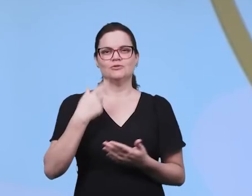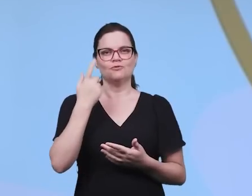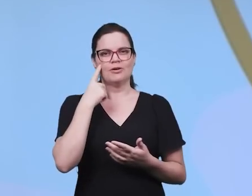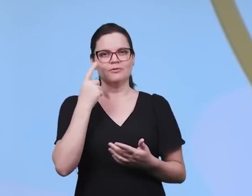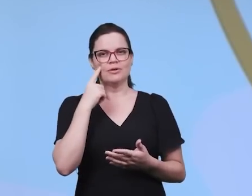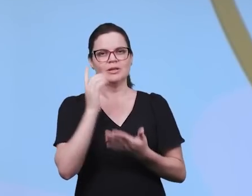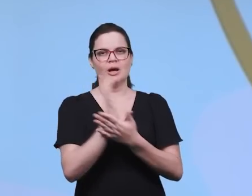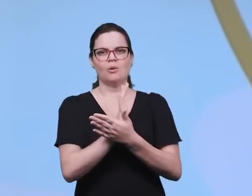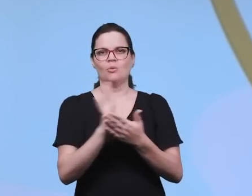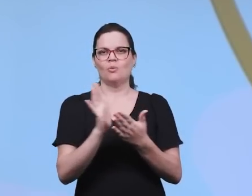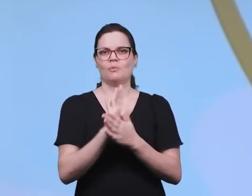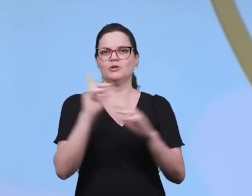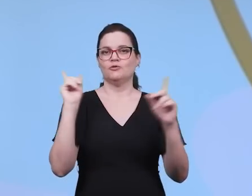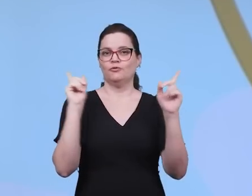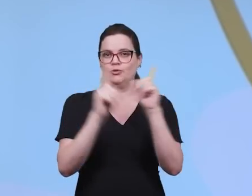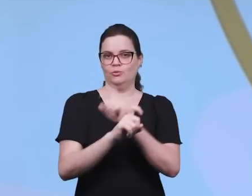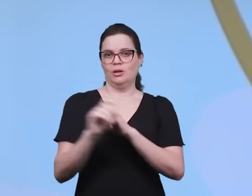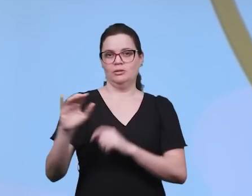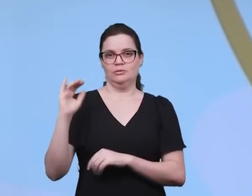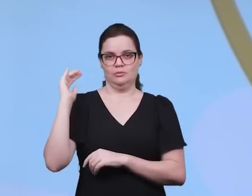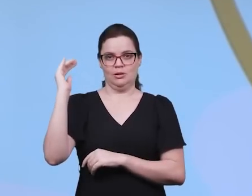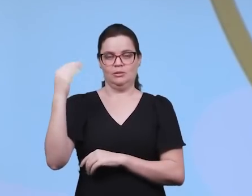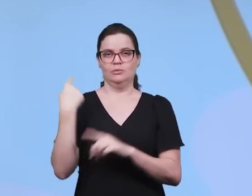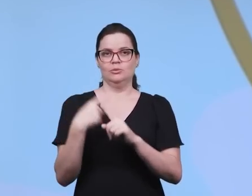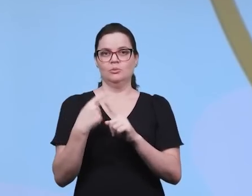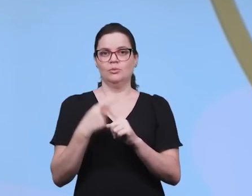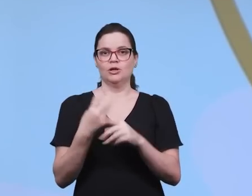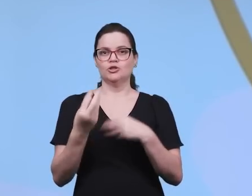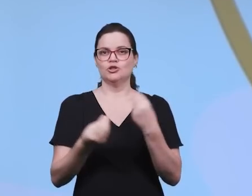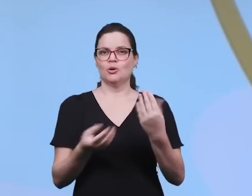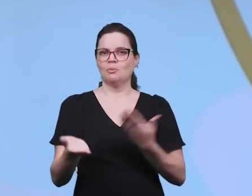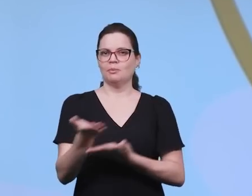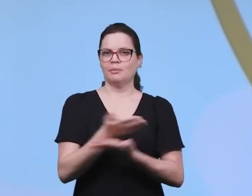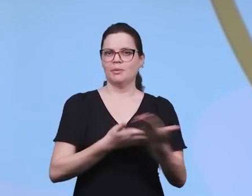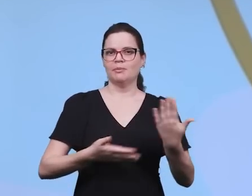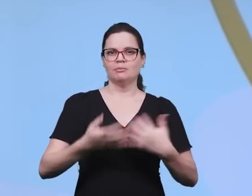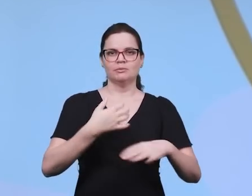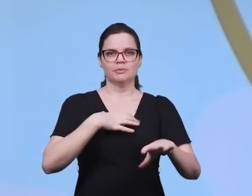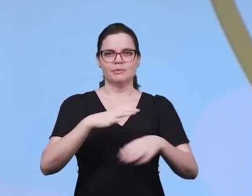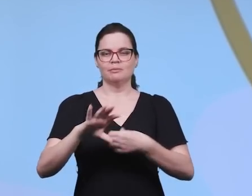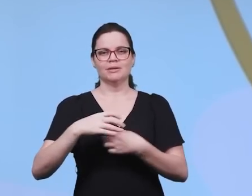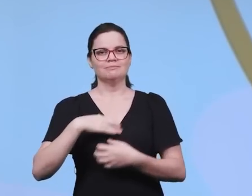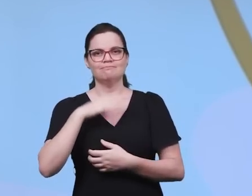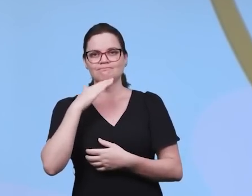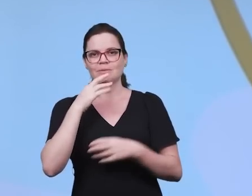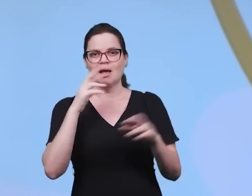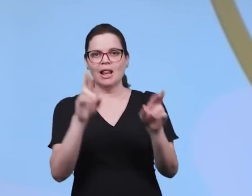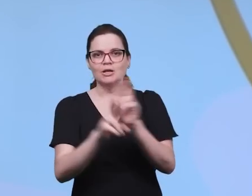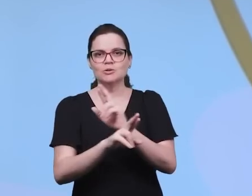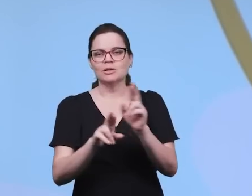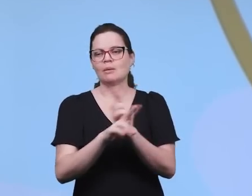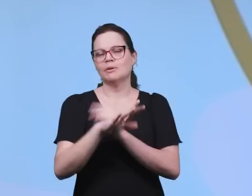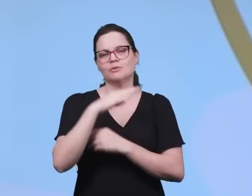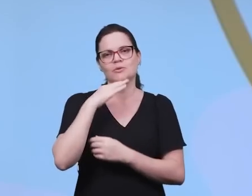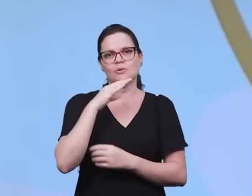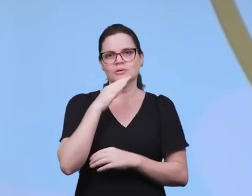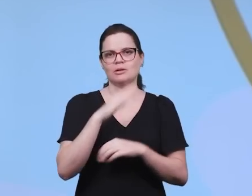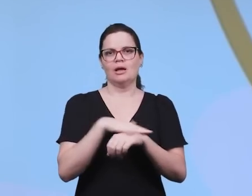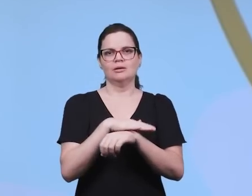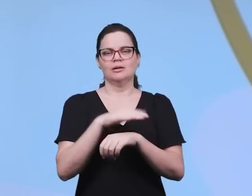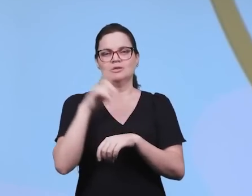essas peculiaridades, inclusive na construção de uma afetividade, de alguns relacionamentos, alguns têm